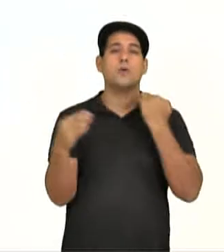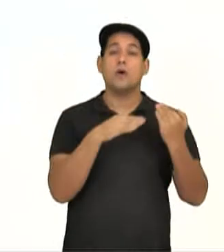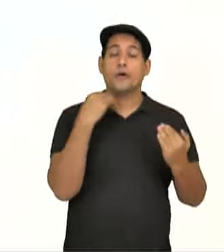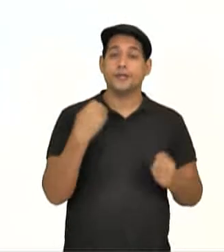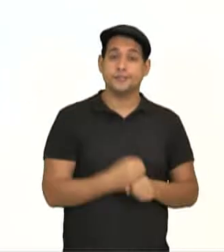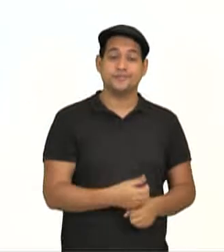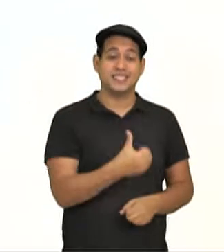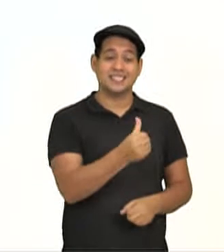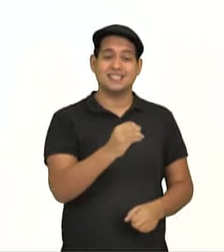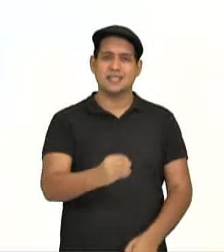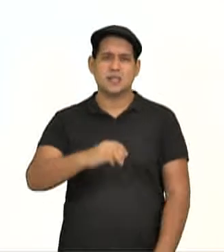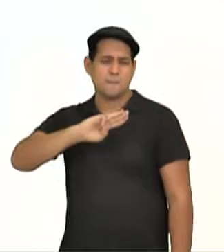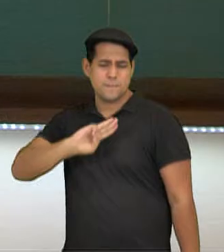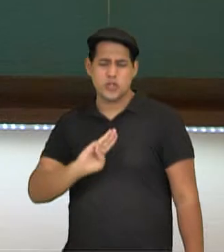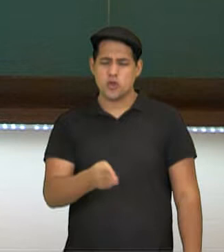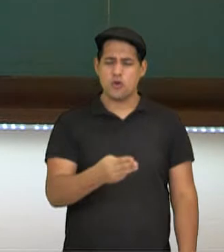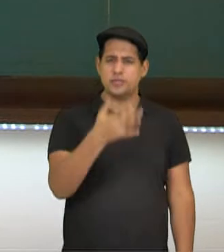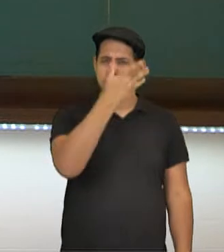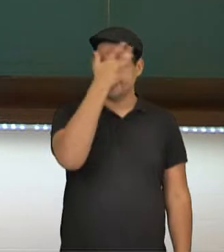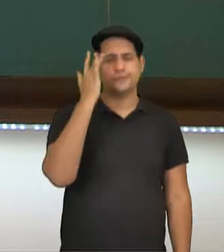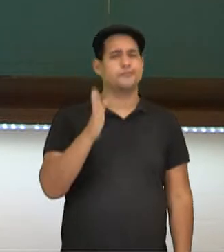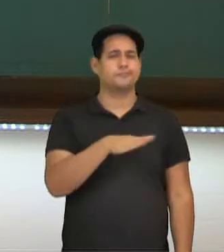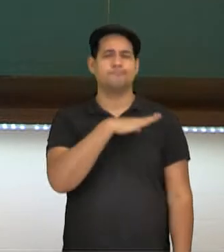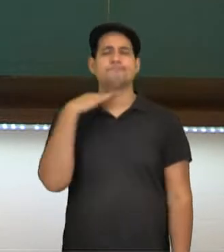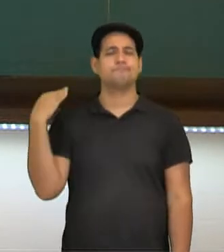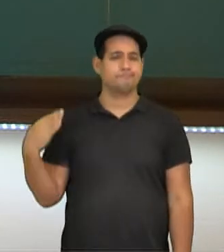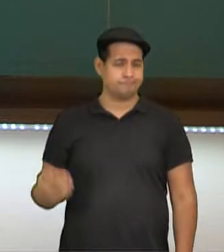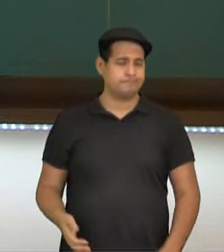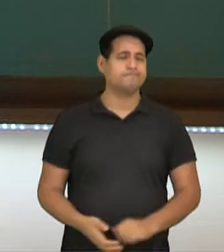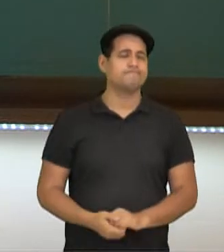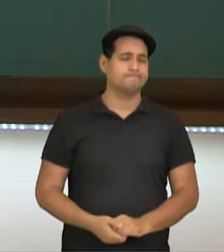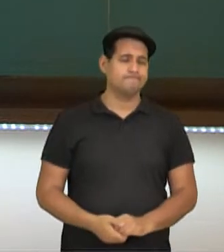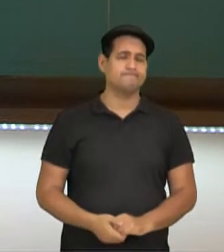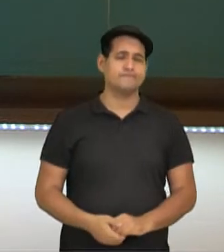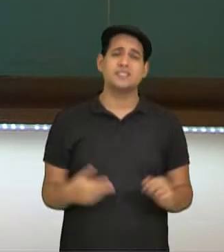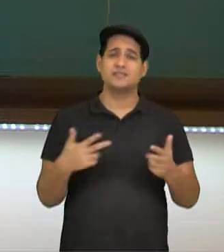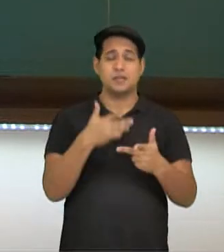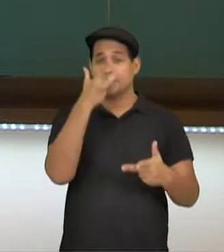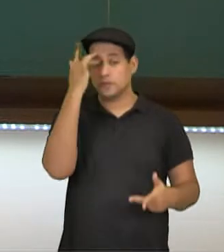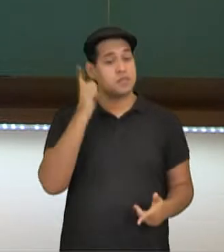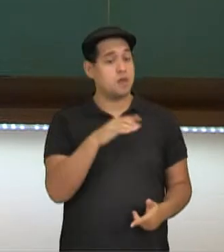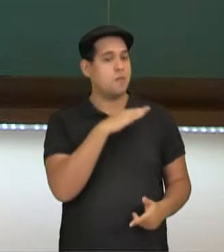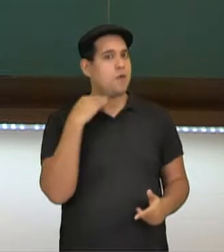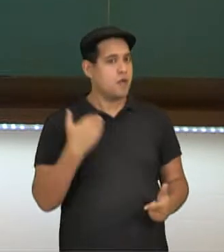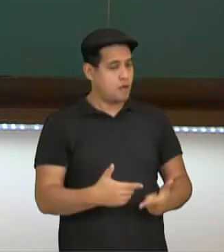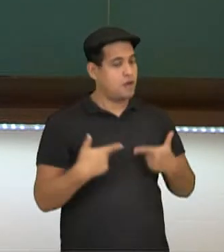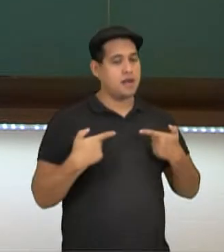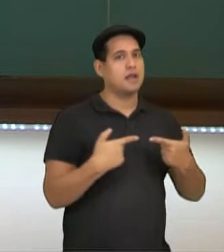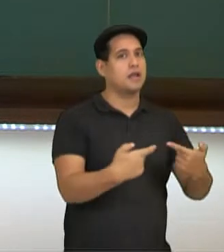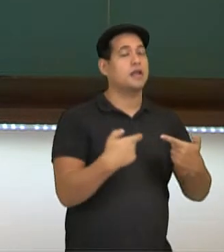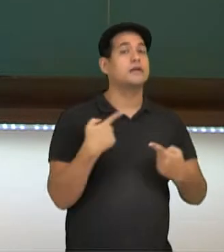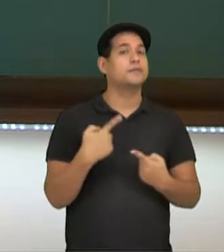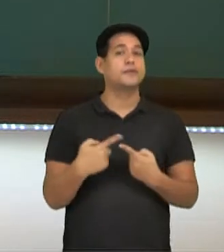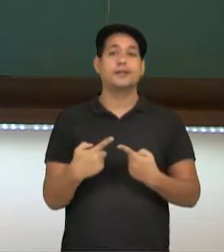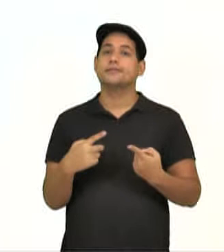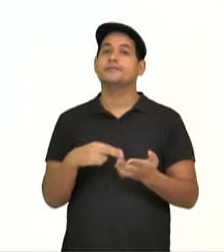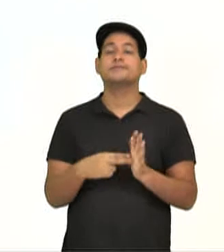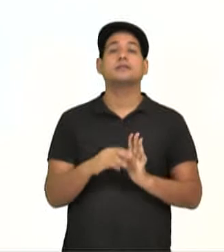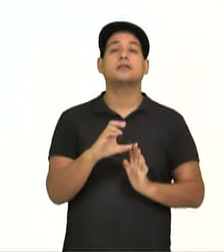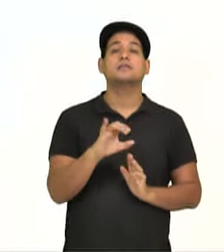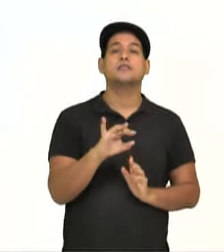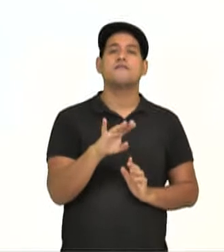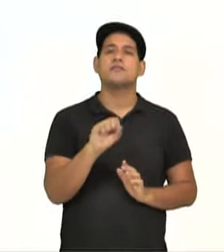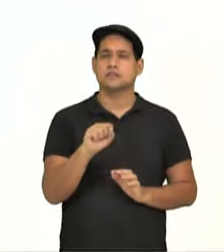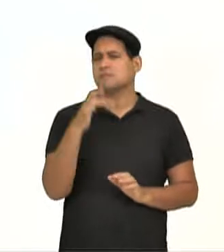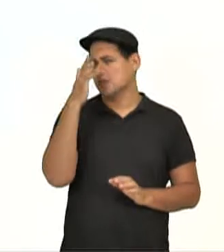60 milhões de pessoas que morreram nesse conflito. Boa parte não morreu no campo de batalha, pois eram civis.